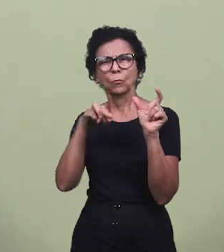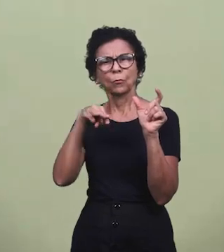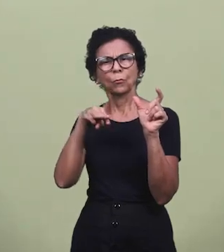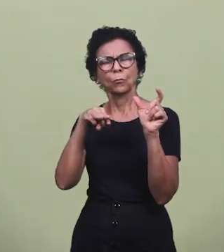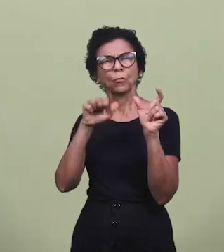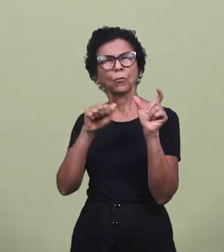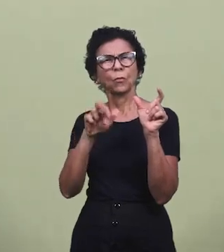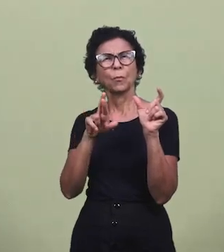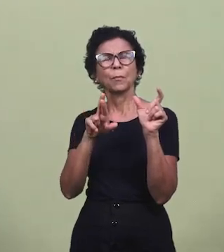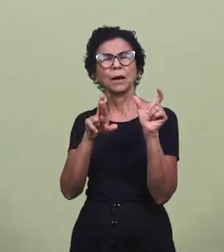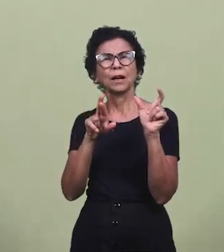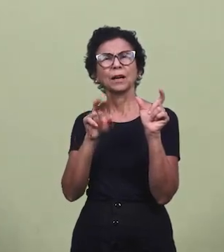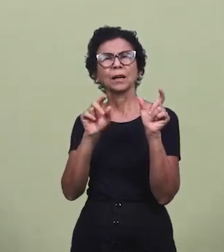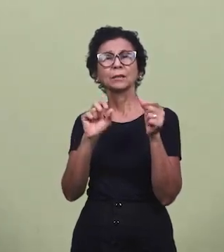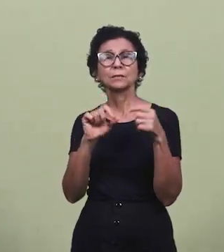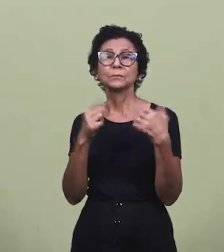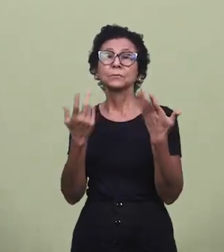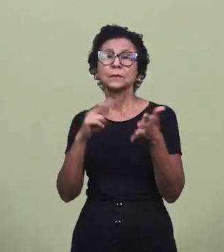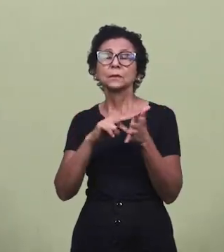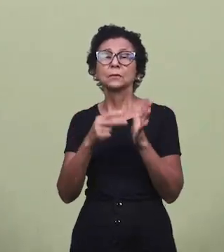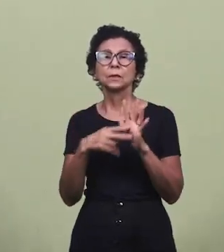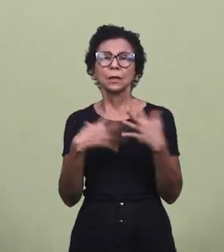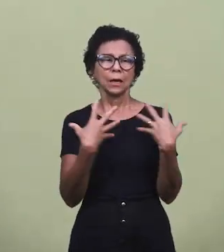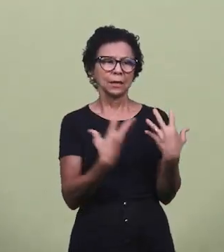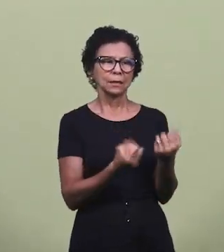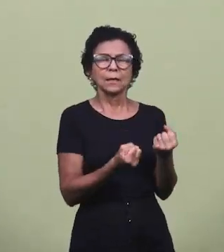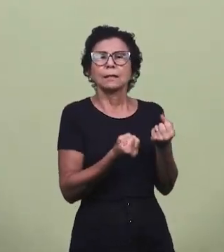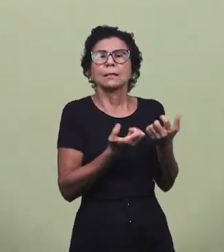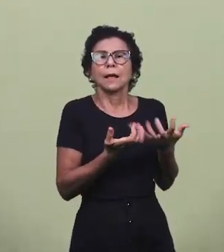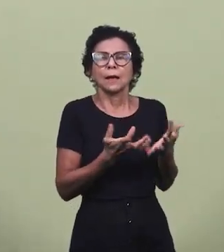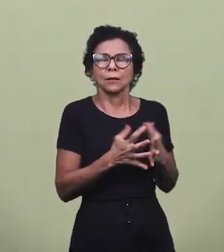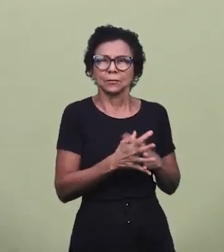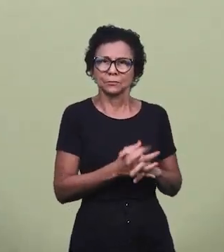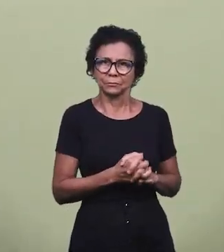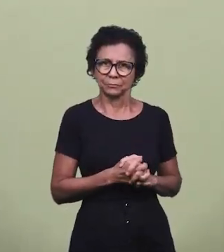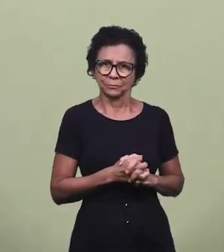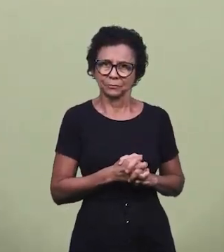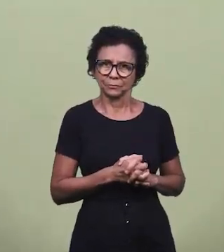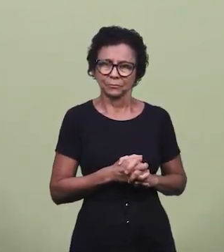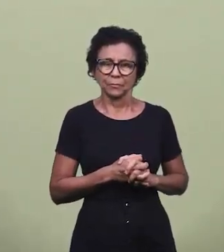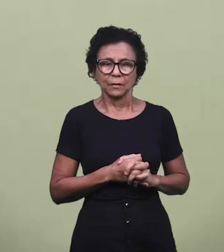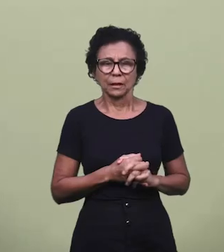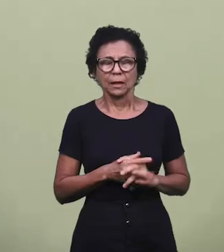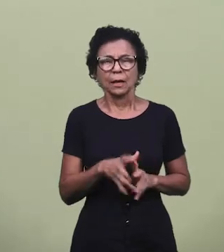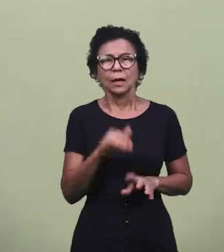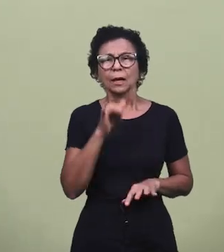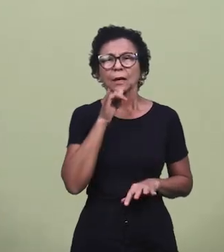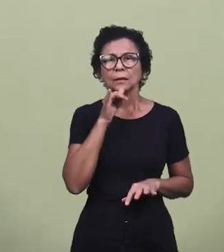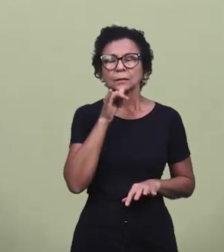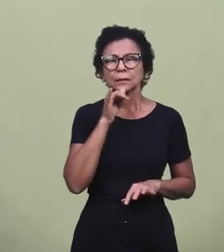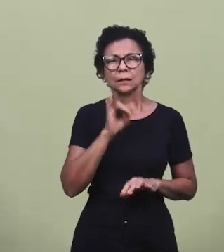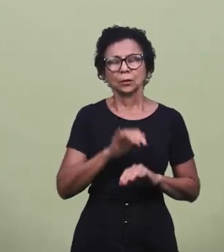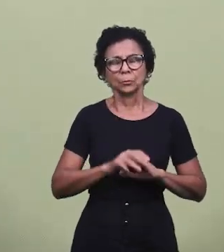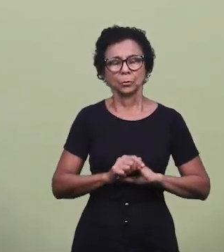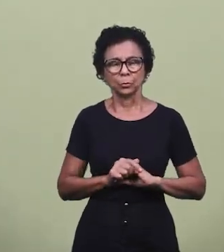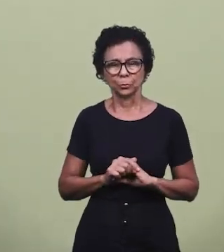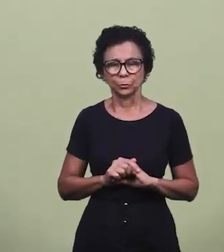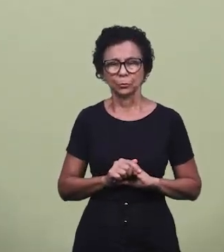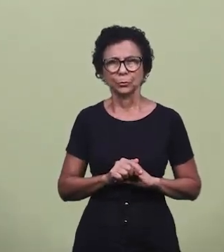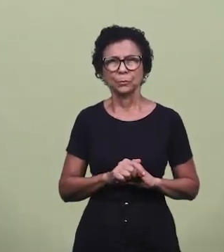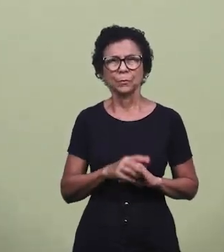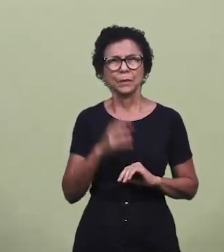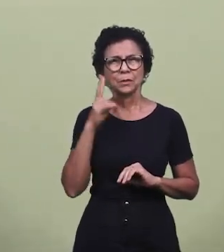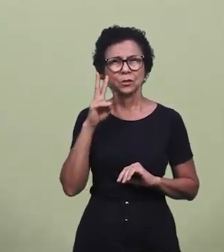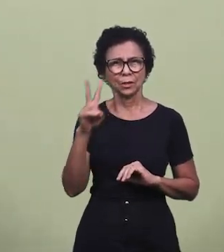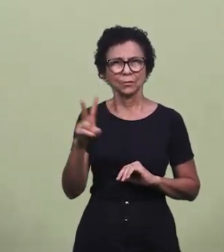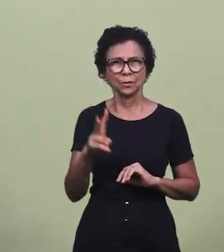significa conformar? Conformar é pegar uma forma. Se você tem vamos colocar aqui, aquelas